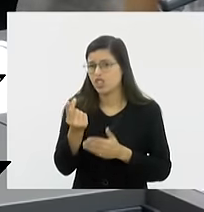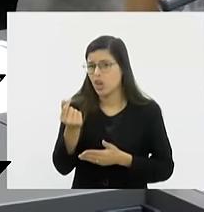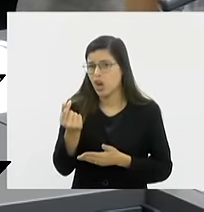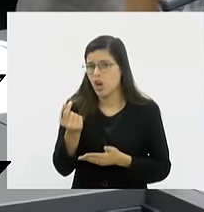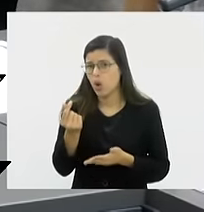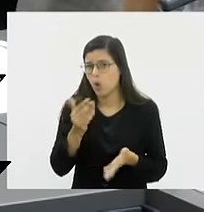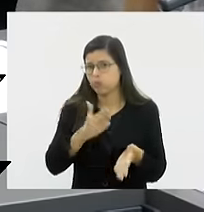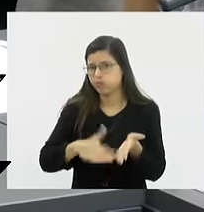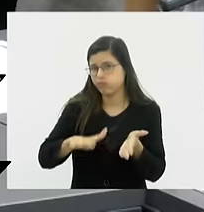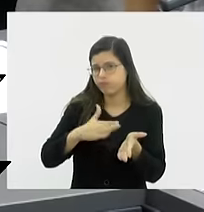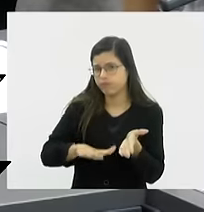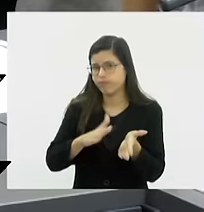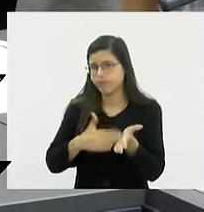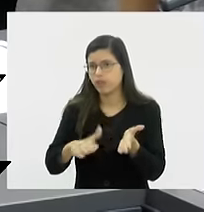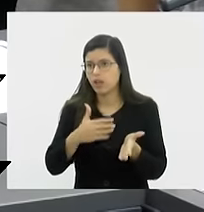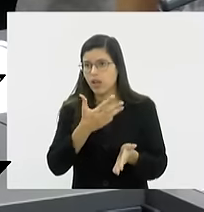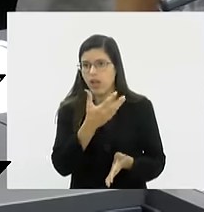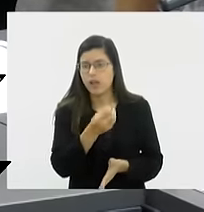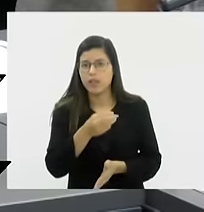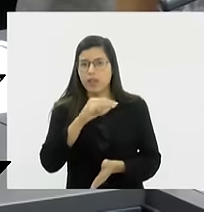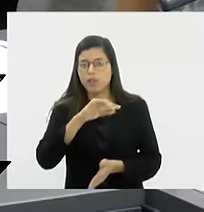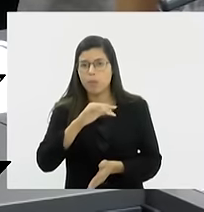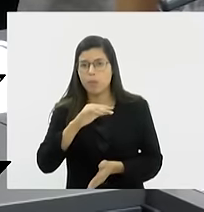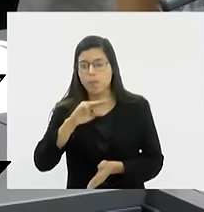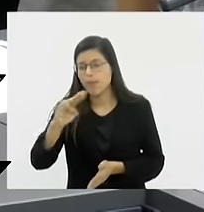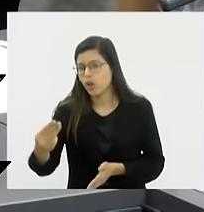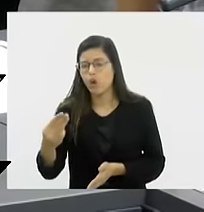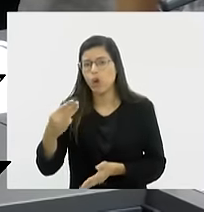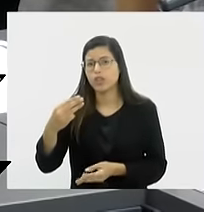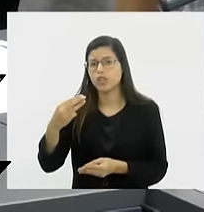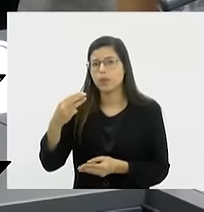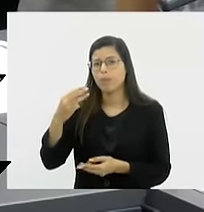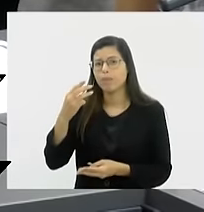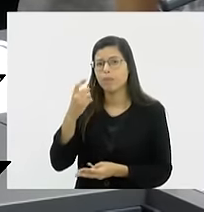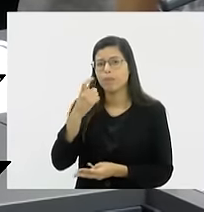dia. É 10 milhões pra Madonna, porra, escrotizar